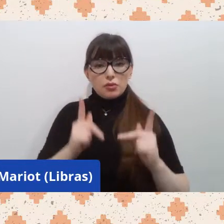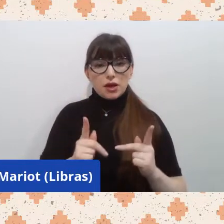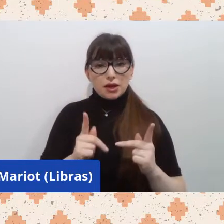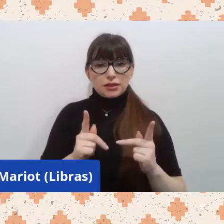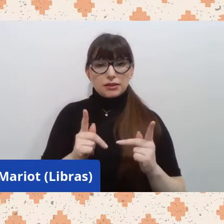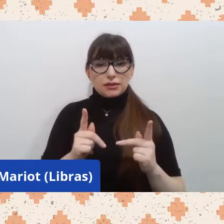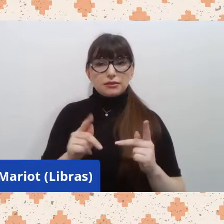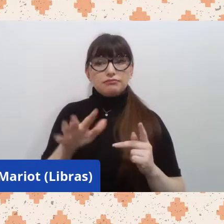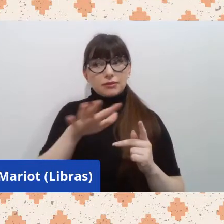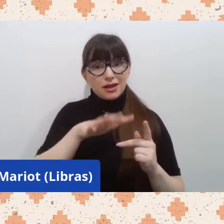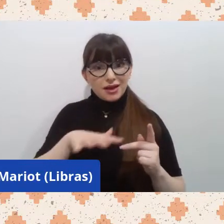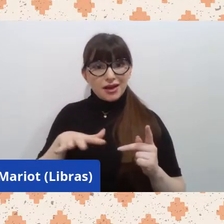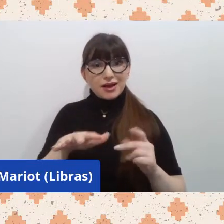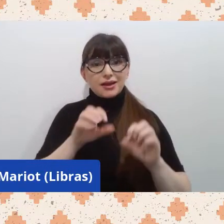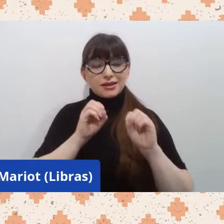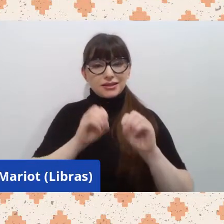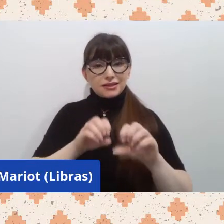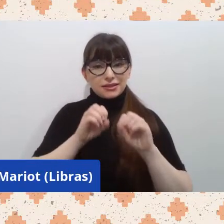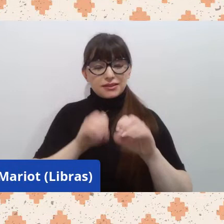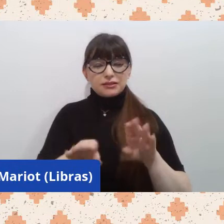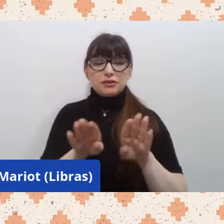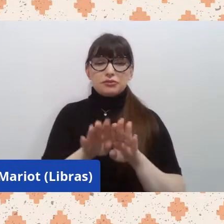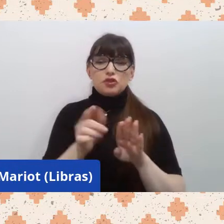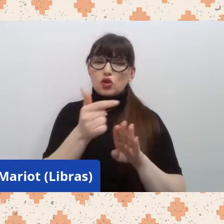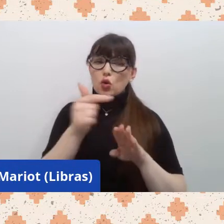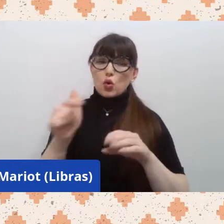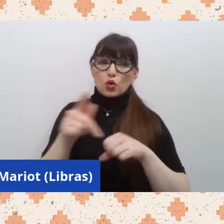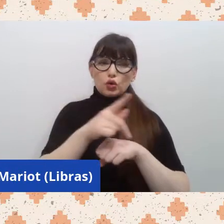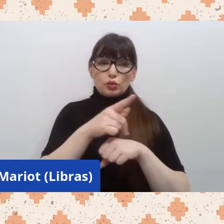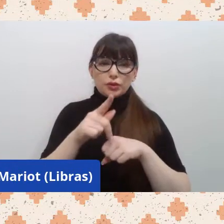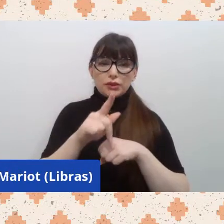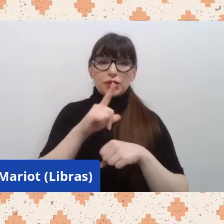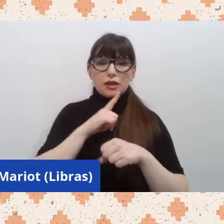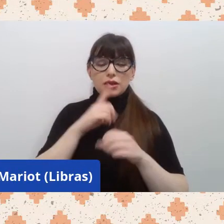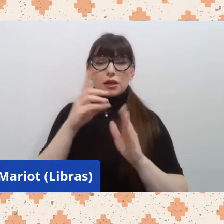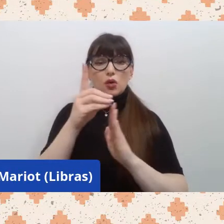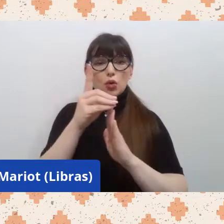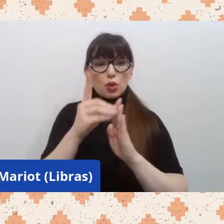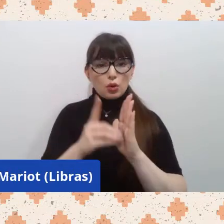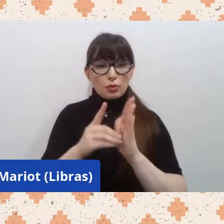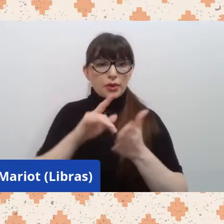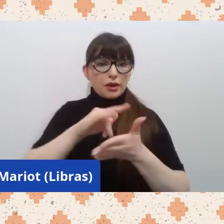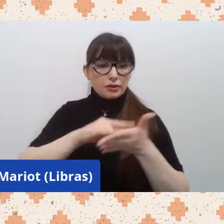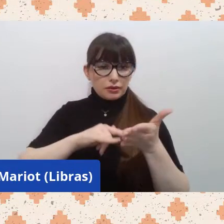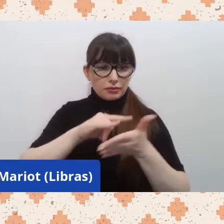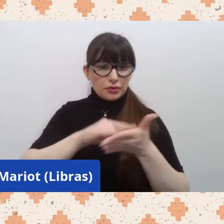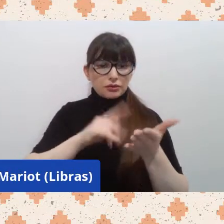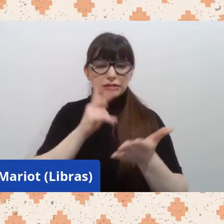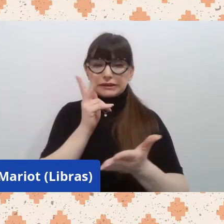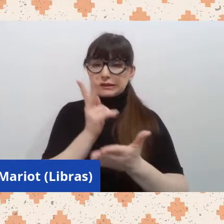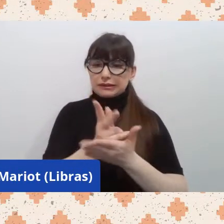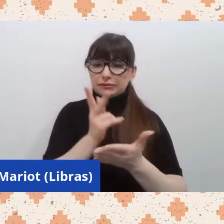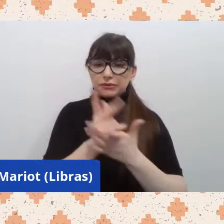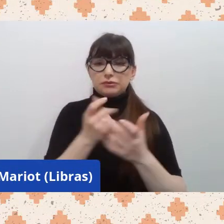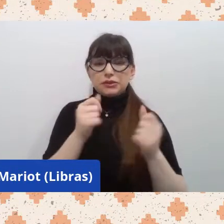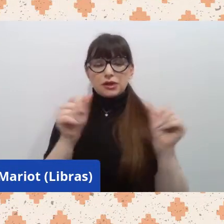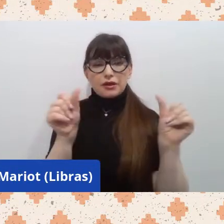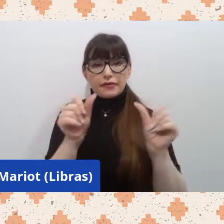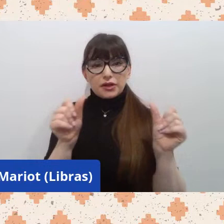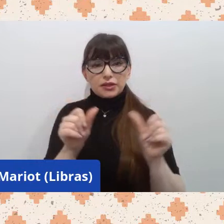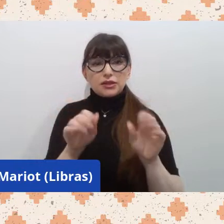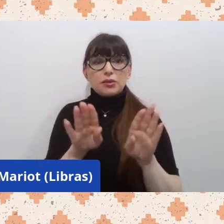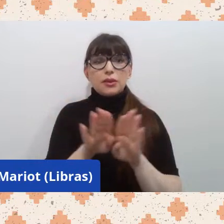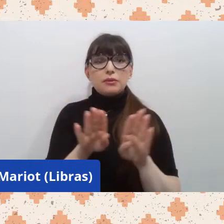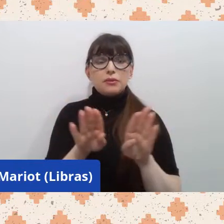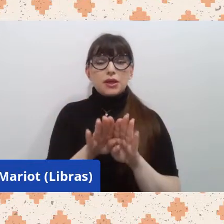área de educação de outros países, possuem um documento com diretrizes que são sempre reavaliadas. A existência de um